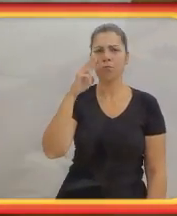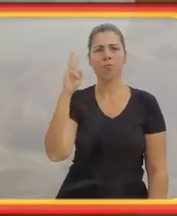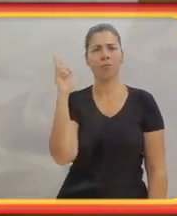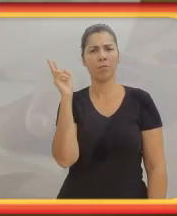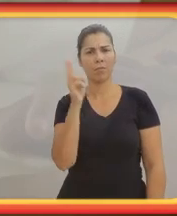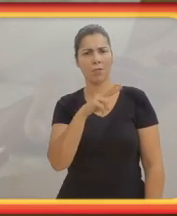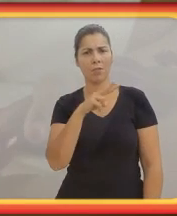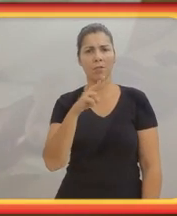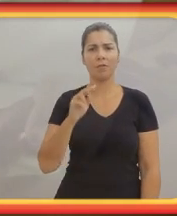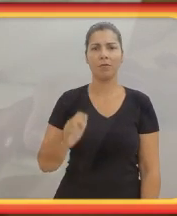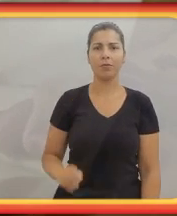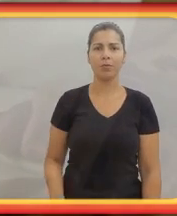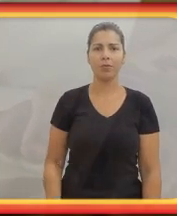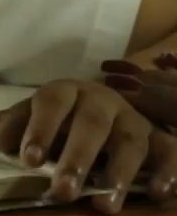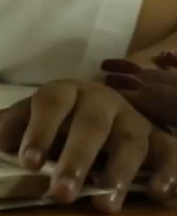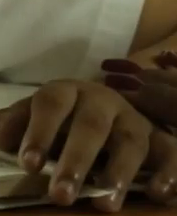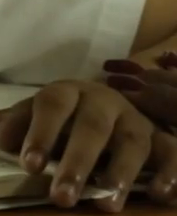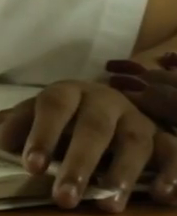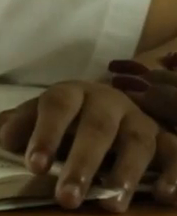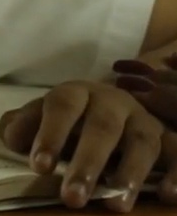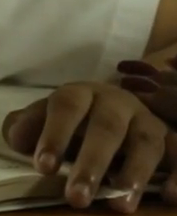Mi.